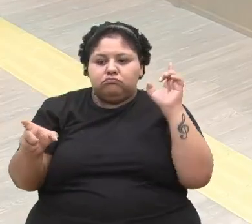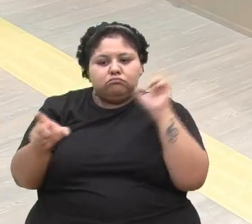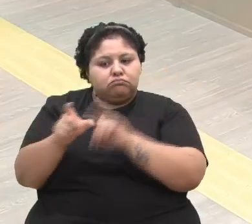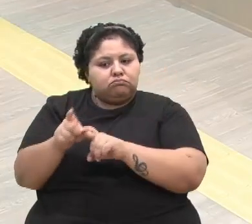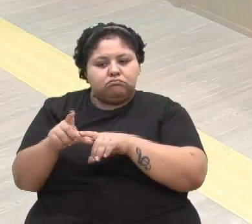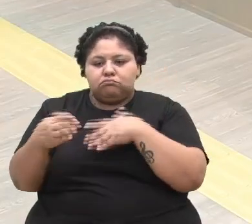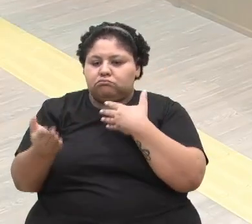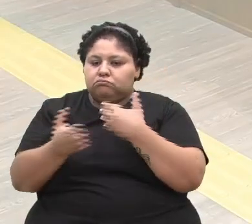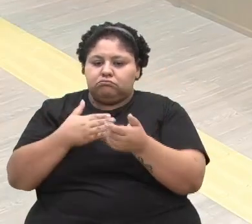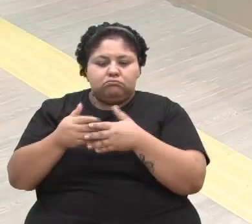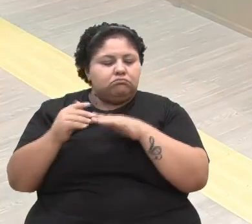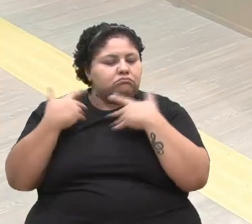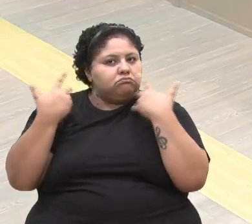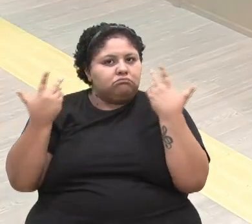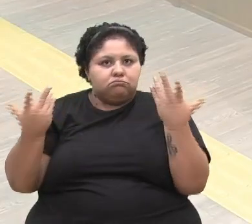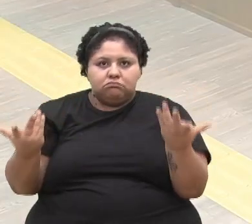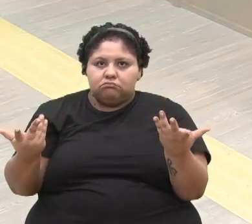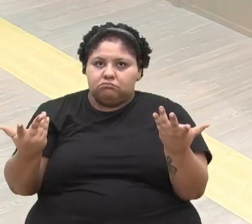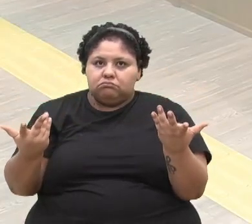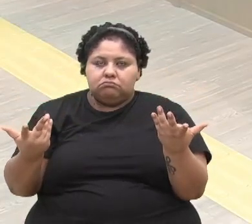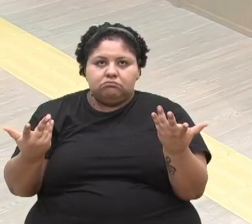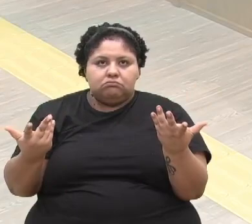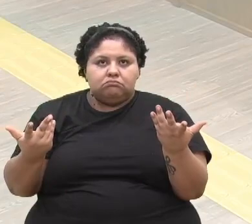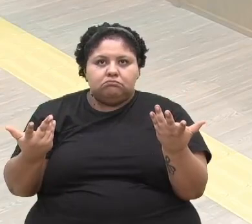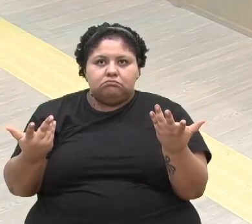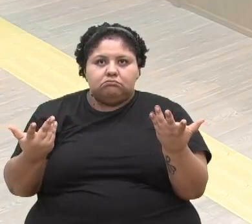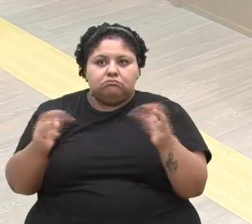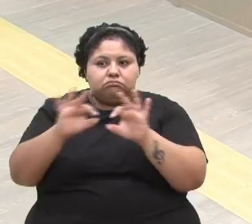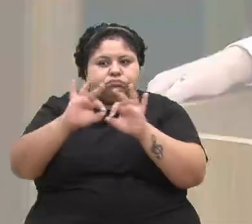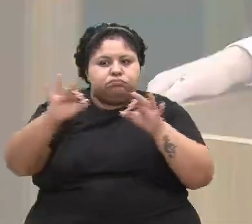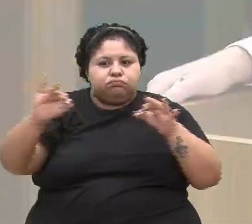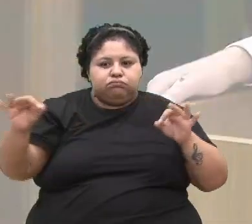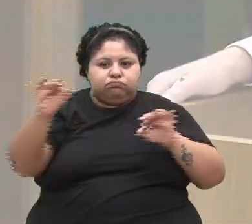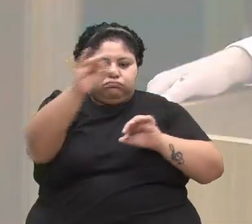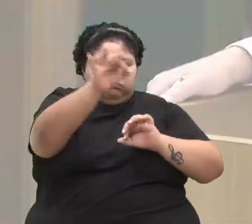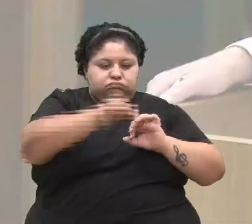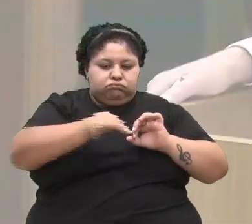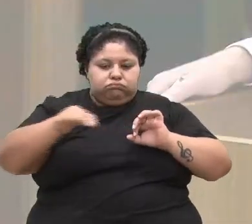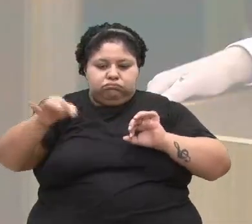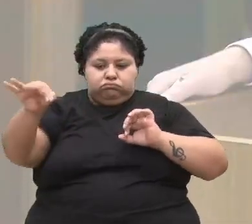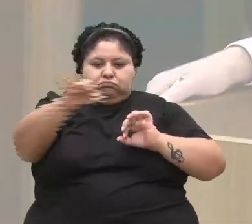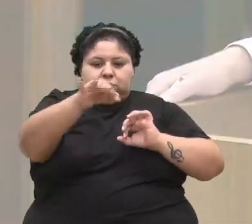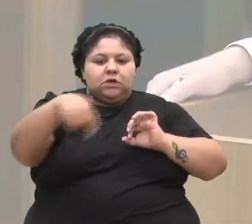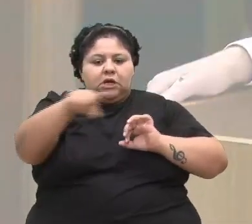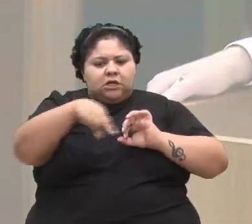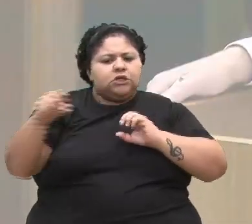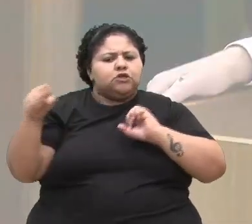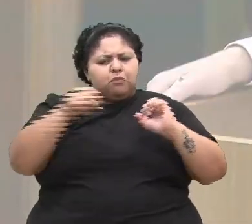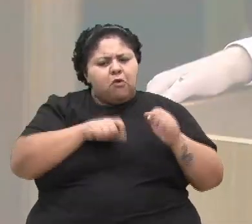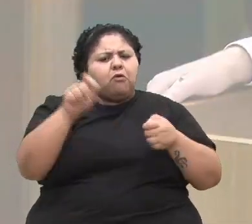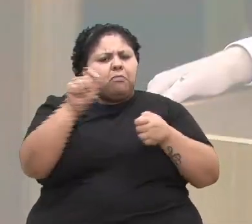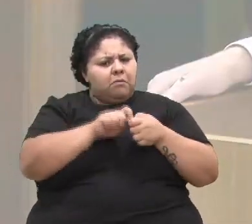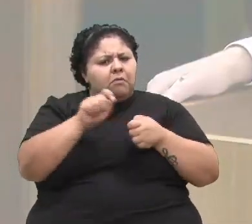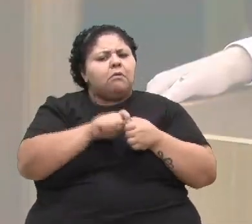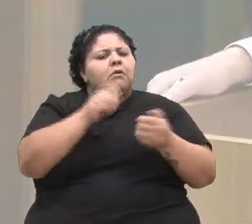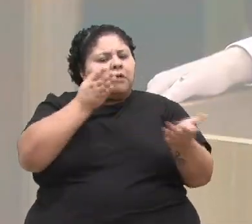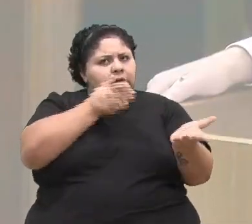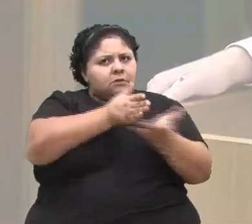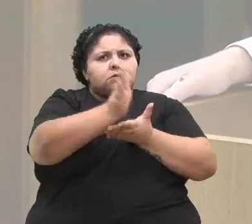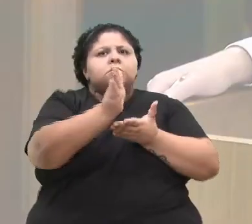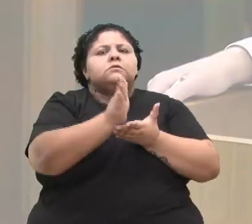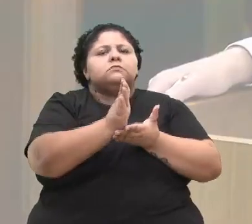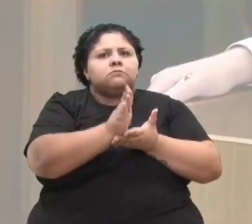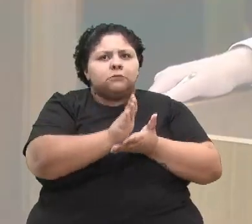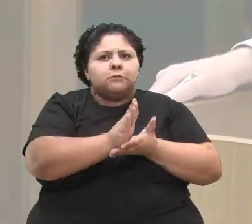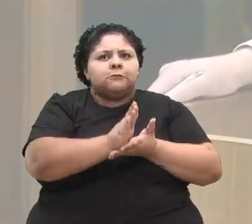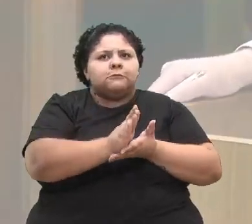independentemente da medição, da agremensura, a gente pode fazer com que venhamos aprovar a